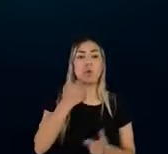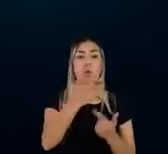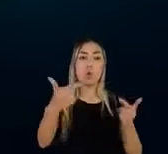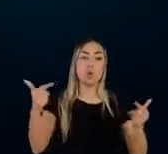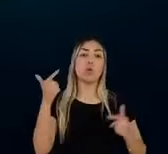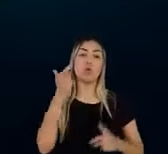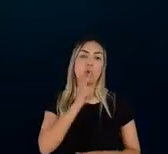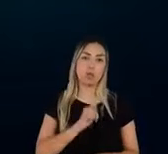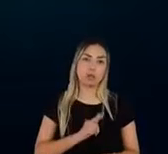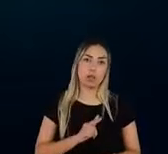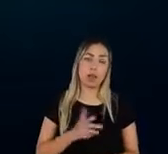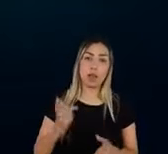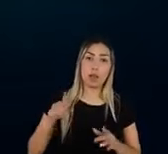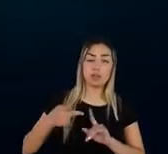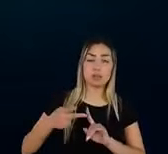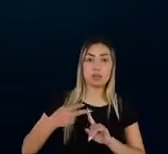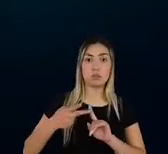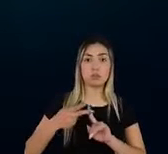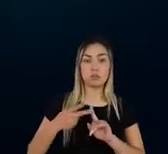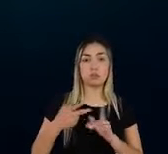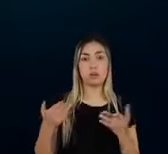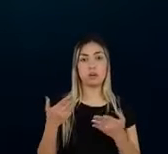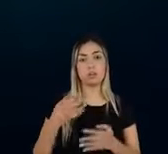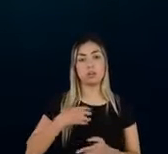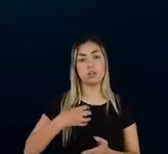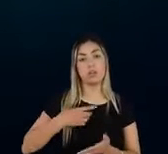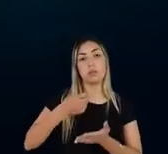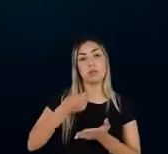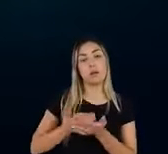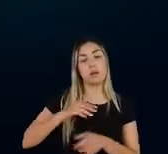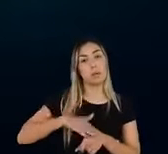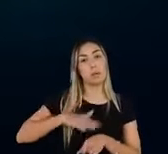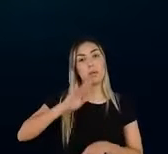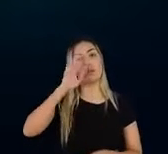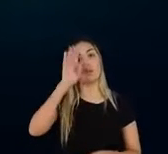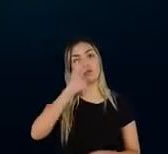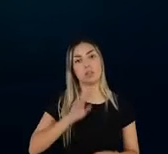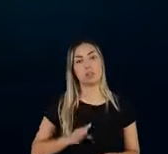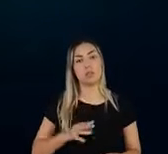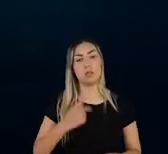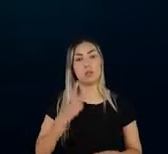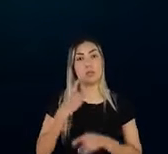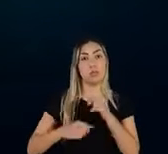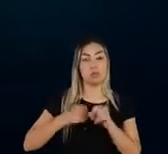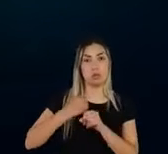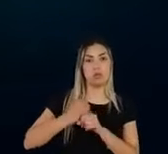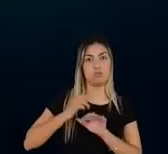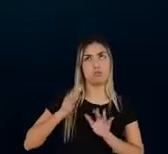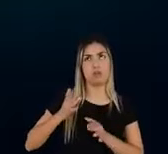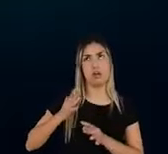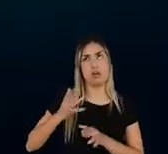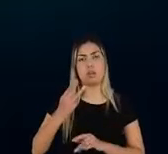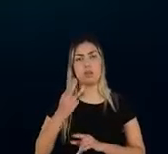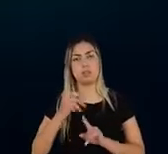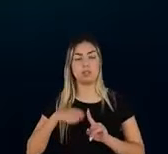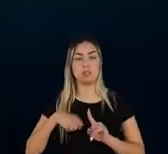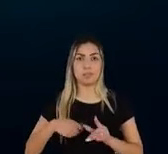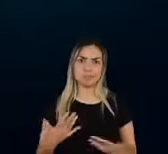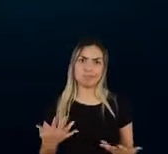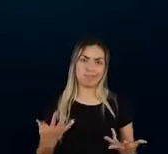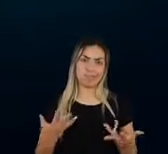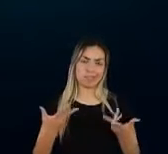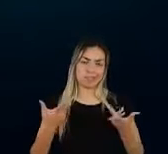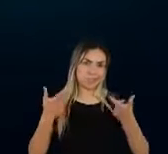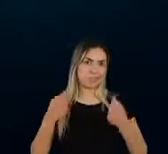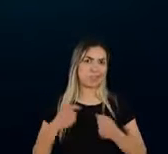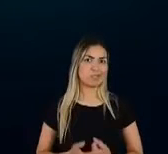é a segunda ferramenta na segunda modo de pagamento mais utilizado no Brasil depois de um ano e os dois três meses Olha que incrível isso